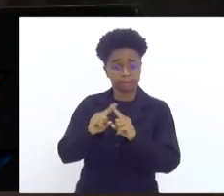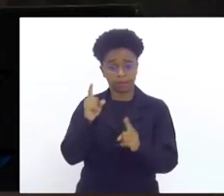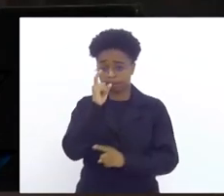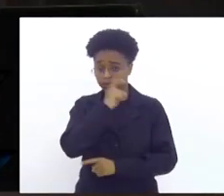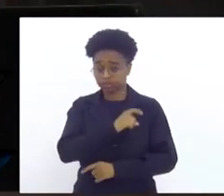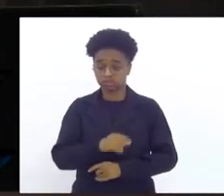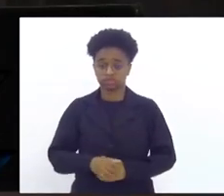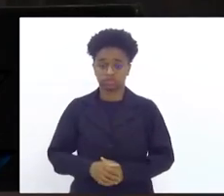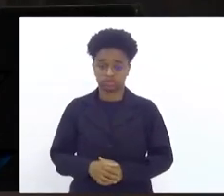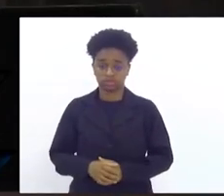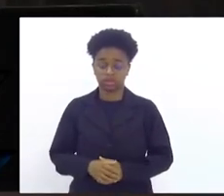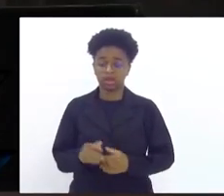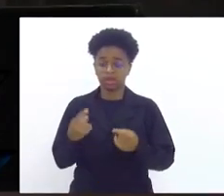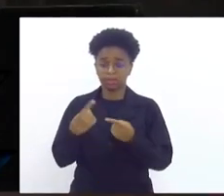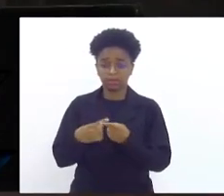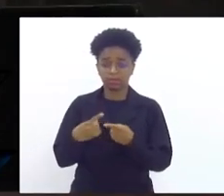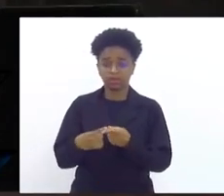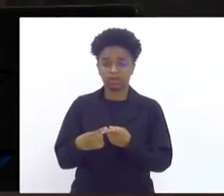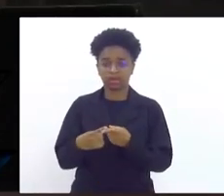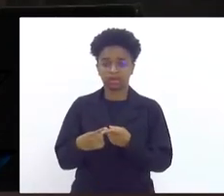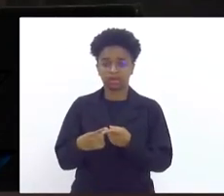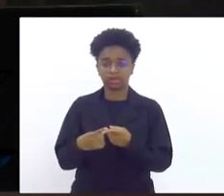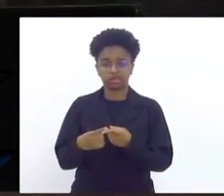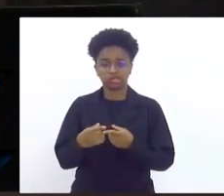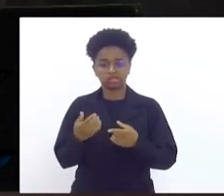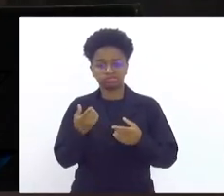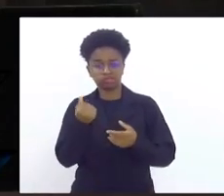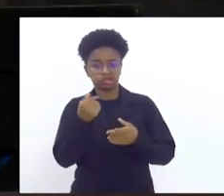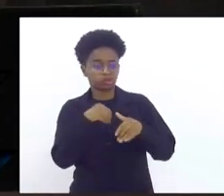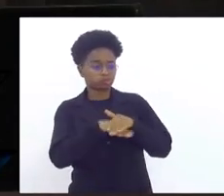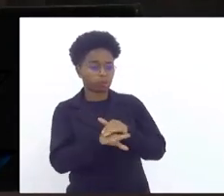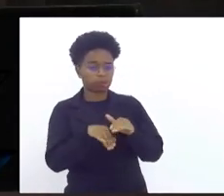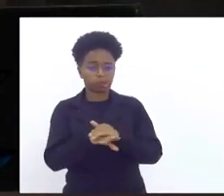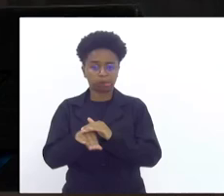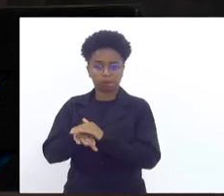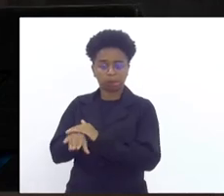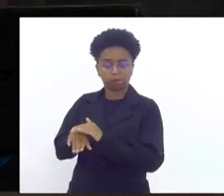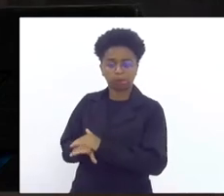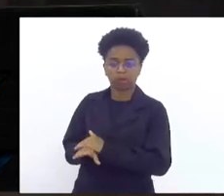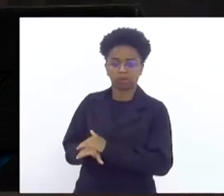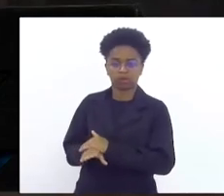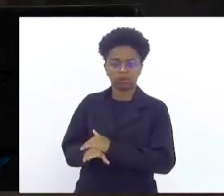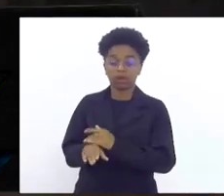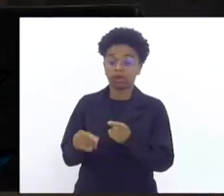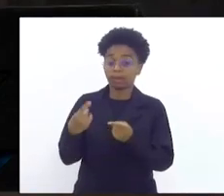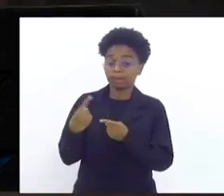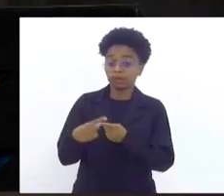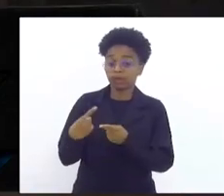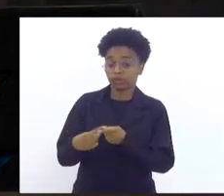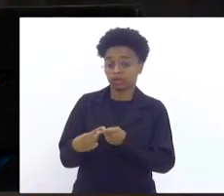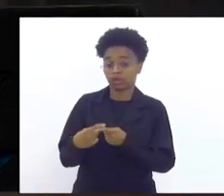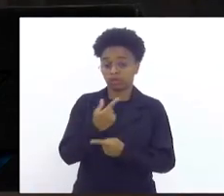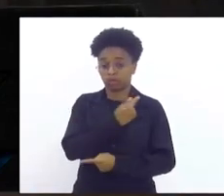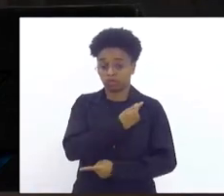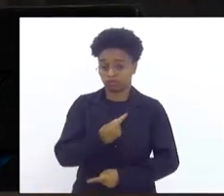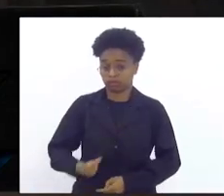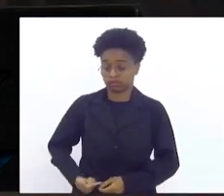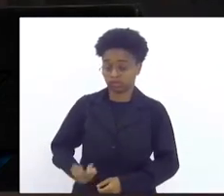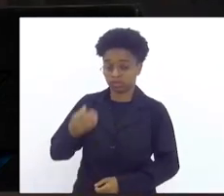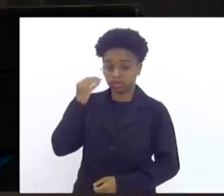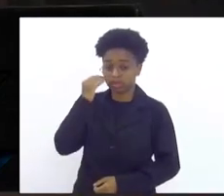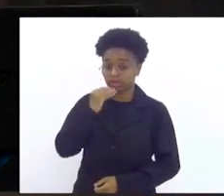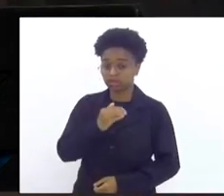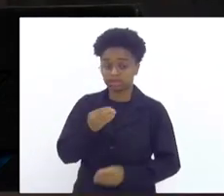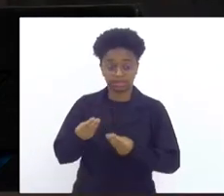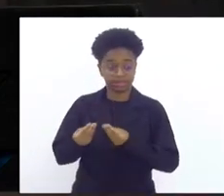está com os bolsos abarrotados com caixa abarrotada por conta do governador Cláudio Castro